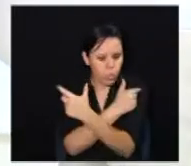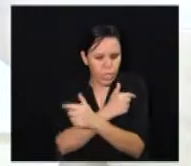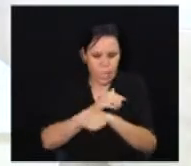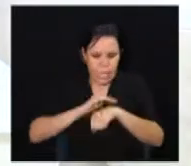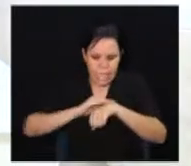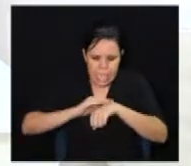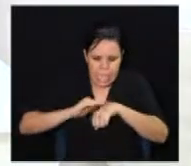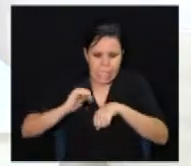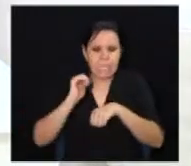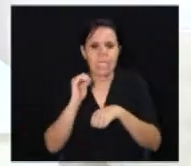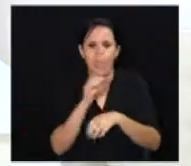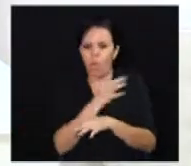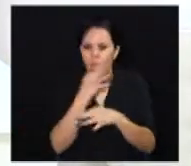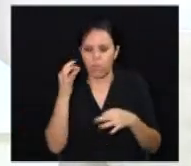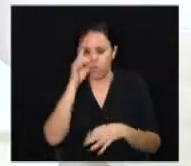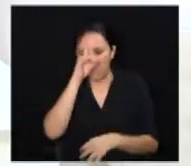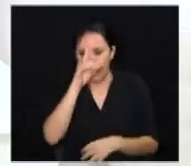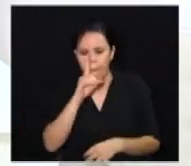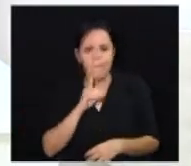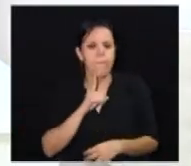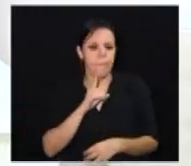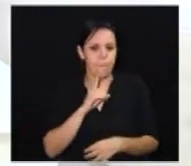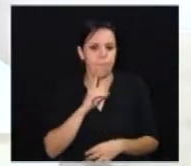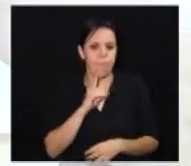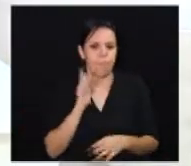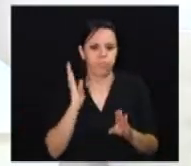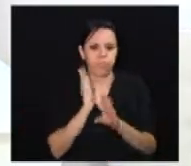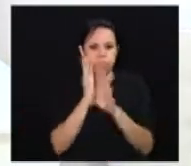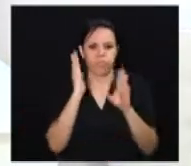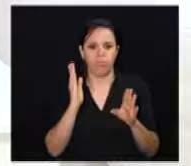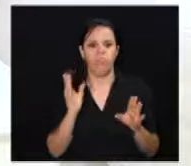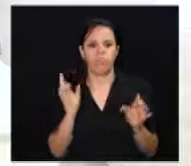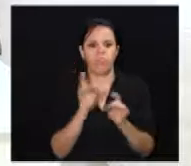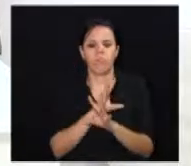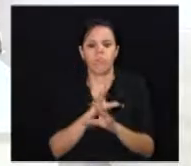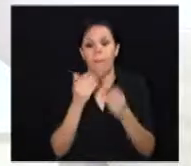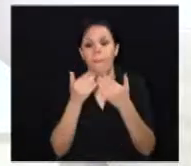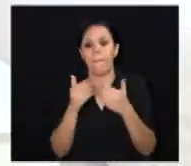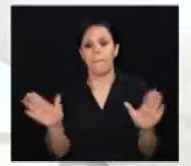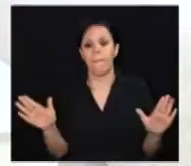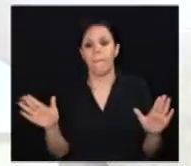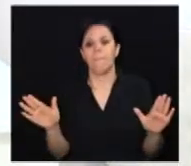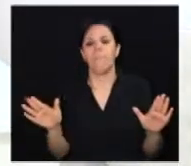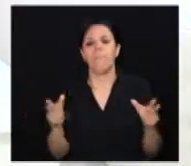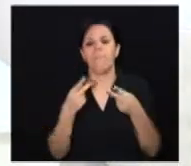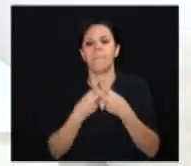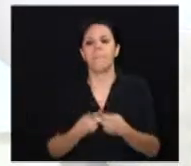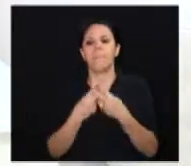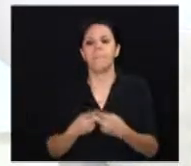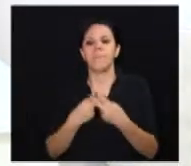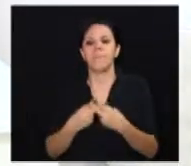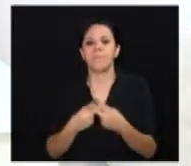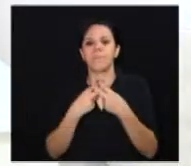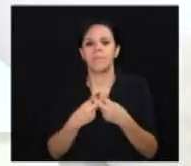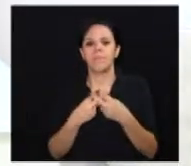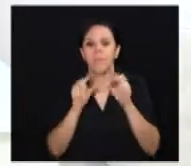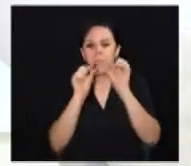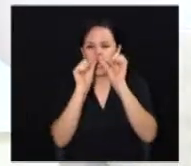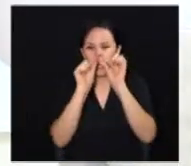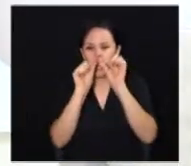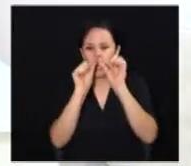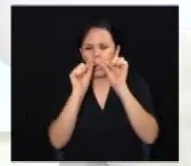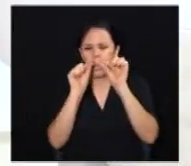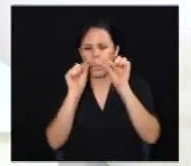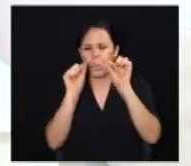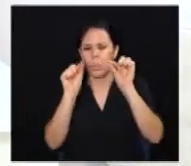lisinha, bem amarelinha. E aí que chegou o desafio. Aí né? é só abrir, porque ter um pouco de paciência. Olha a finura, não sei se vai dar